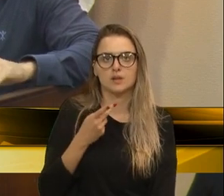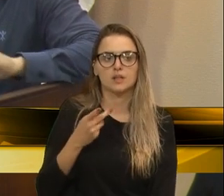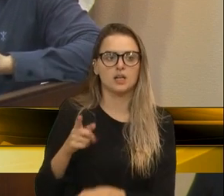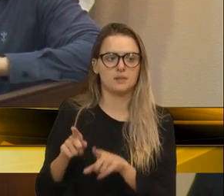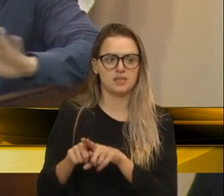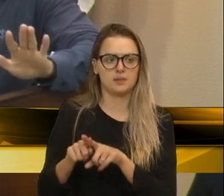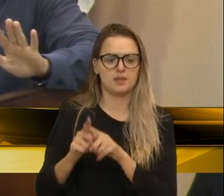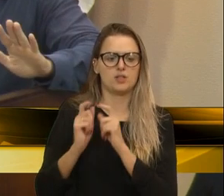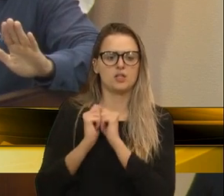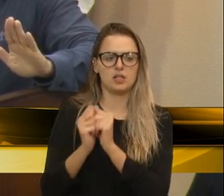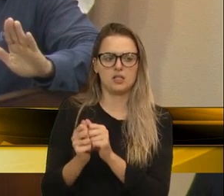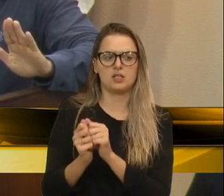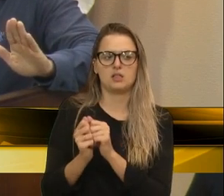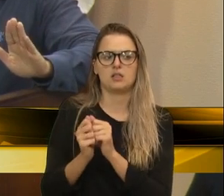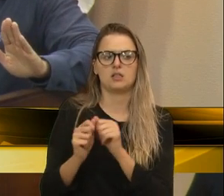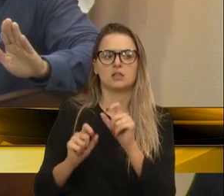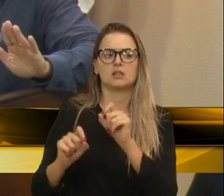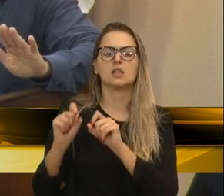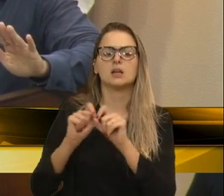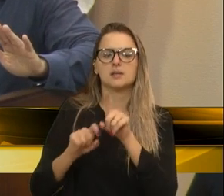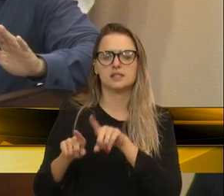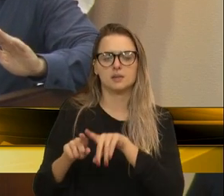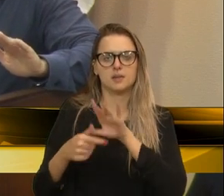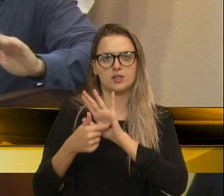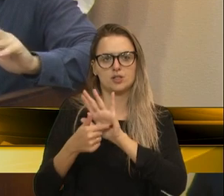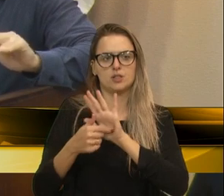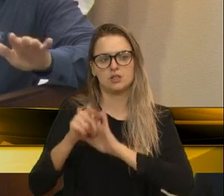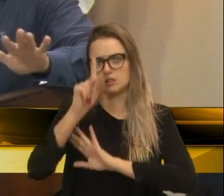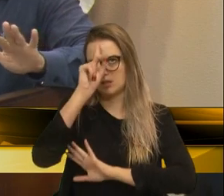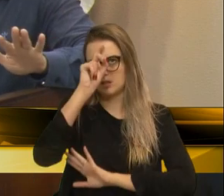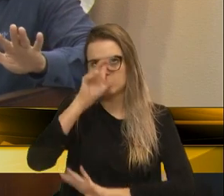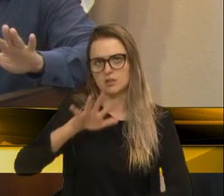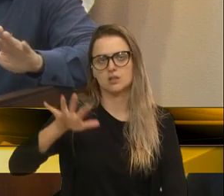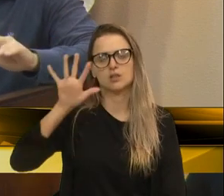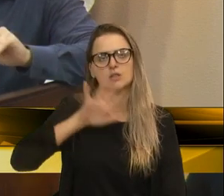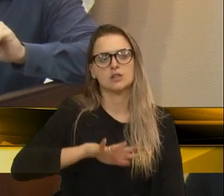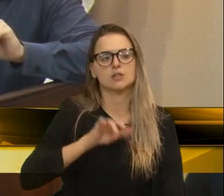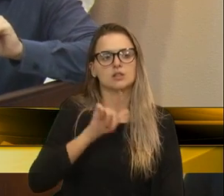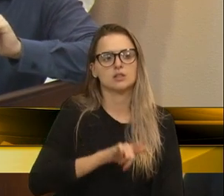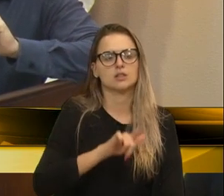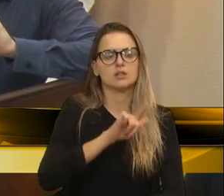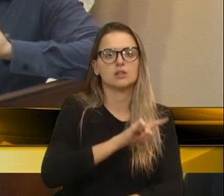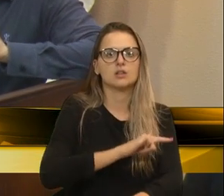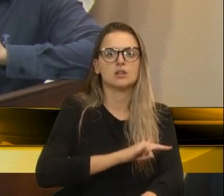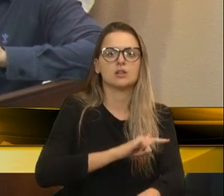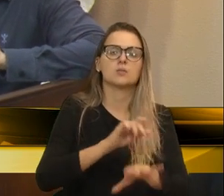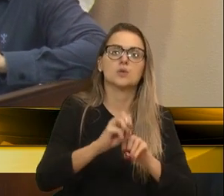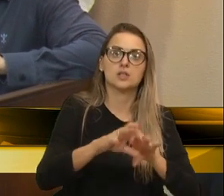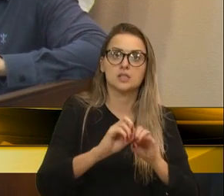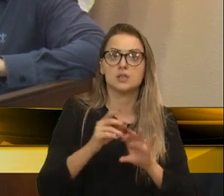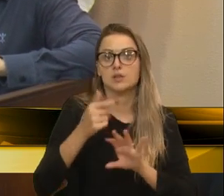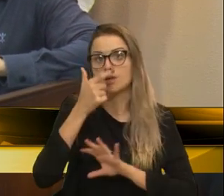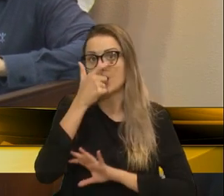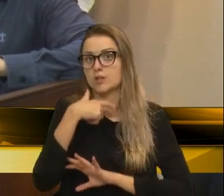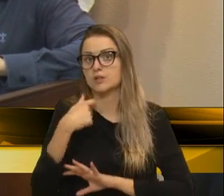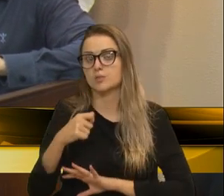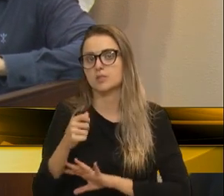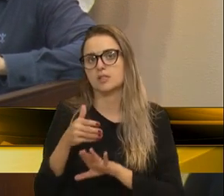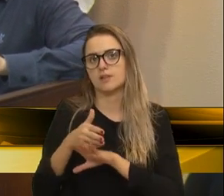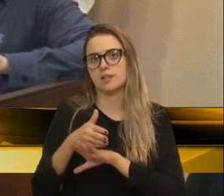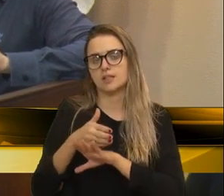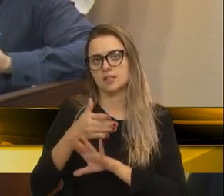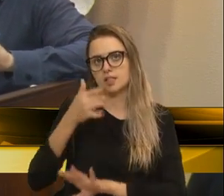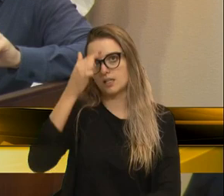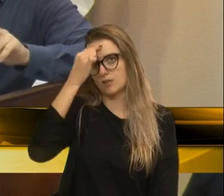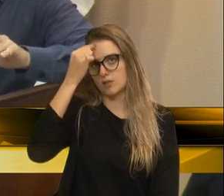o Darley disse que não ia doar emendas para o Hospital Geral porque ele não doa para a educação. Ele achava que tinha que entrar para a universidade a emenda